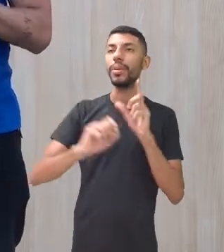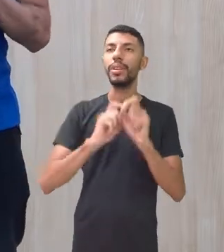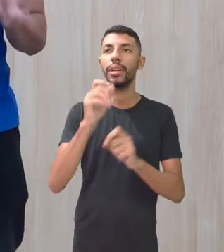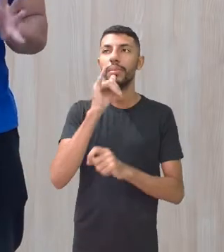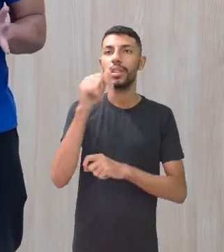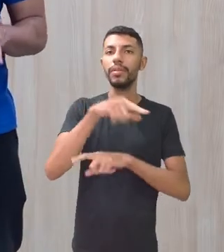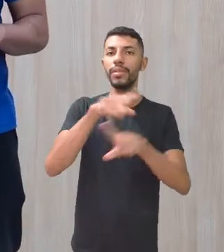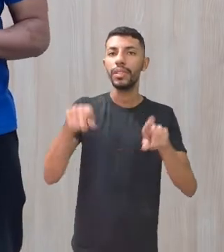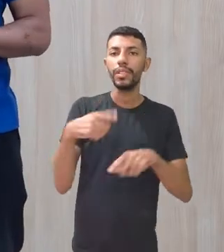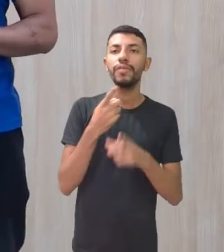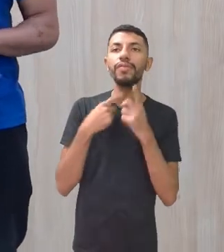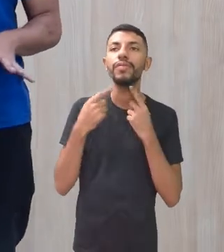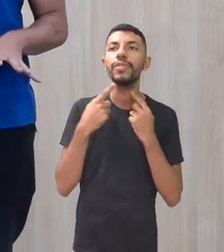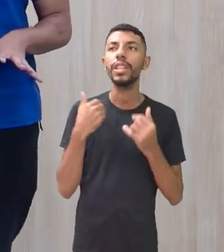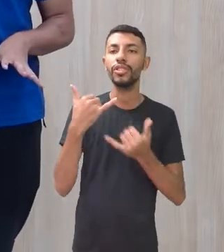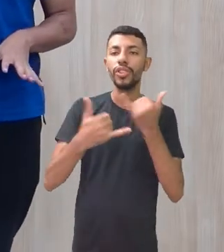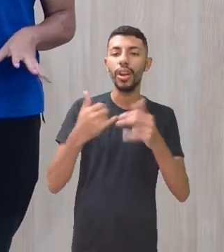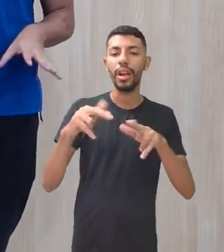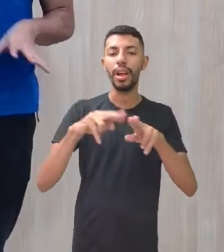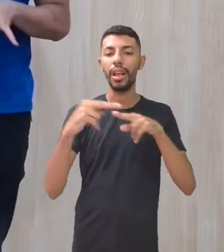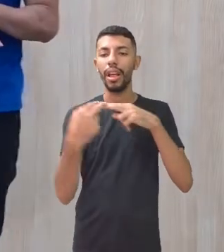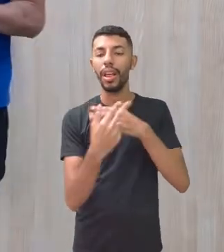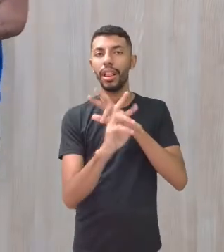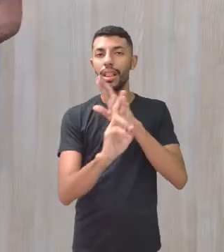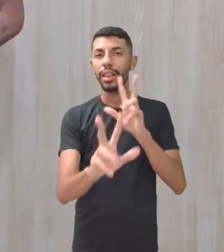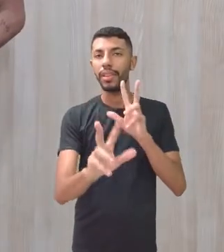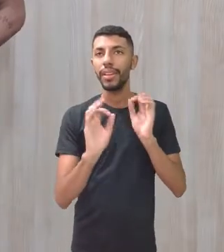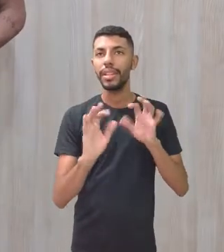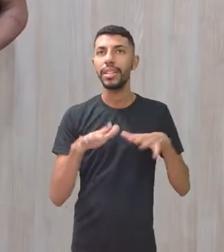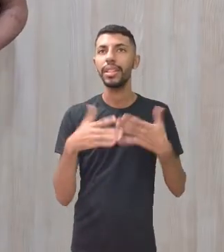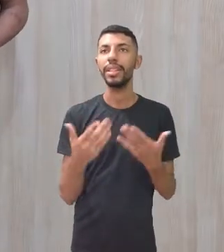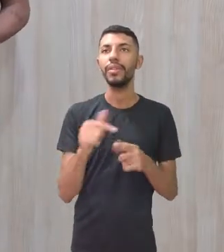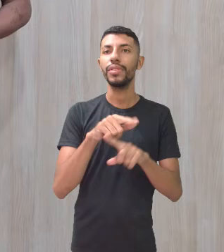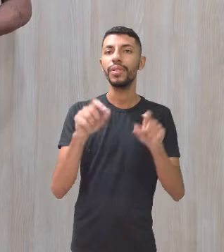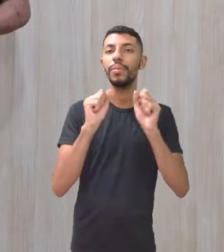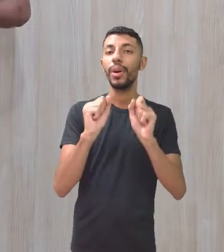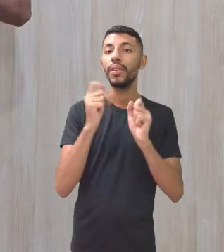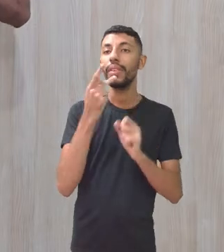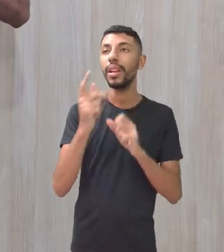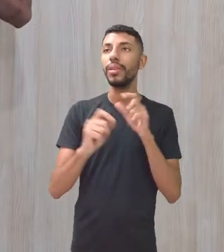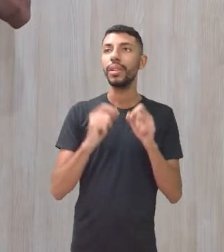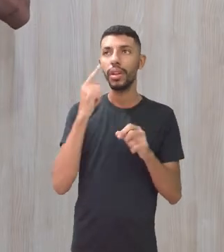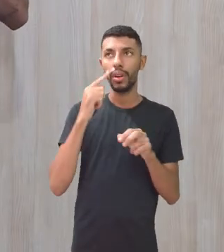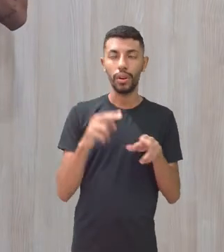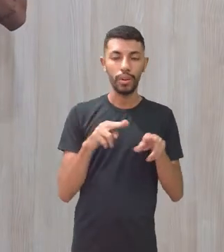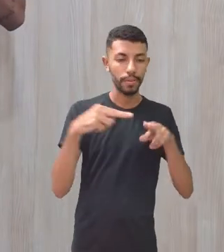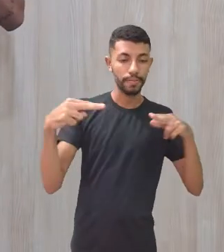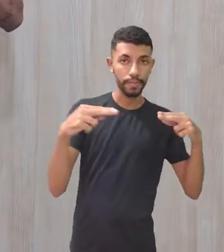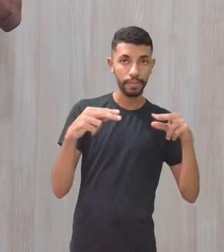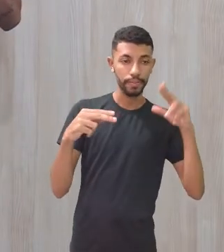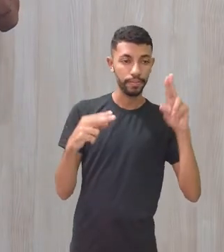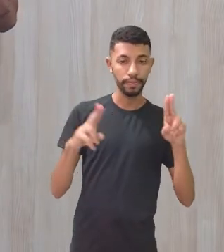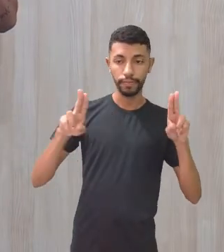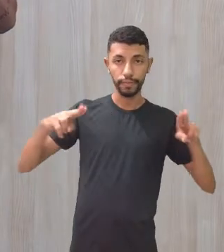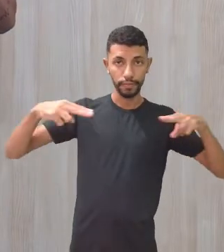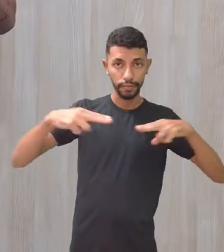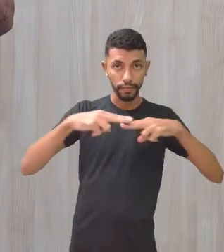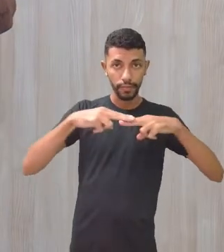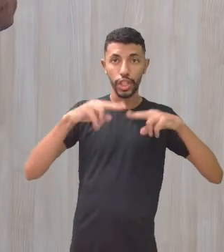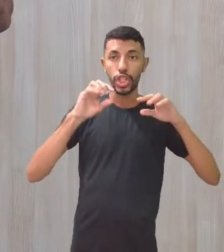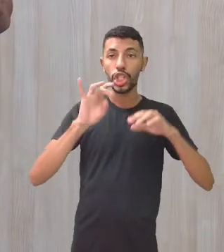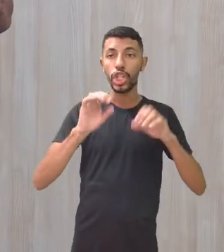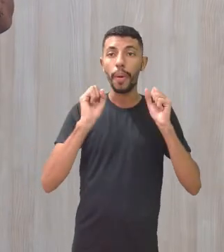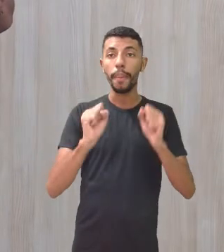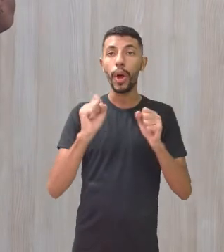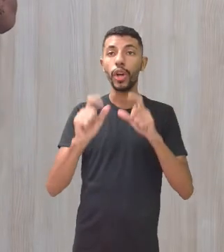jogar diferente, um dominó diferente. Aí vocês podem dizer assim, ó, para ligar uma pedra a outra, só pode ligar se for